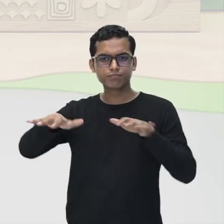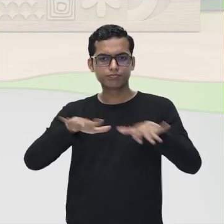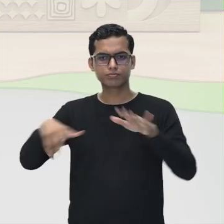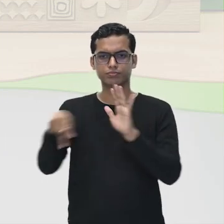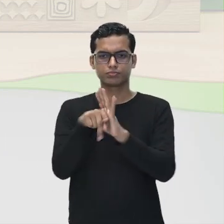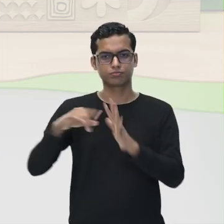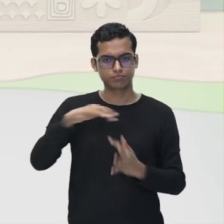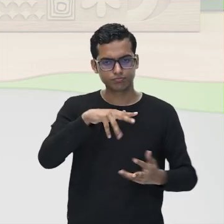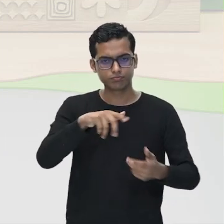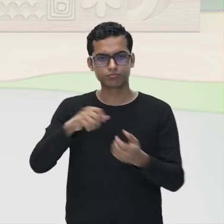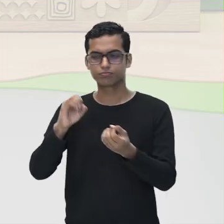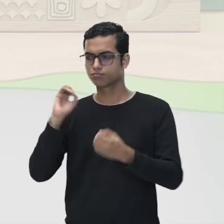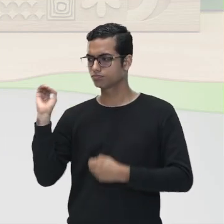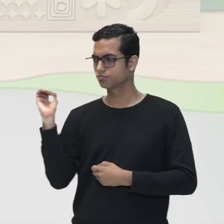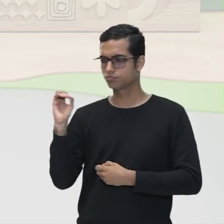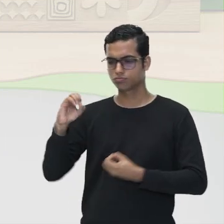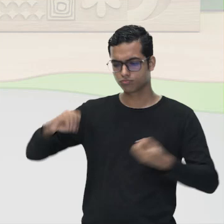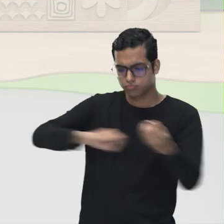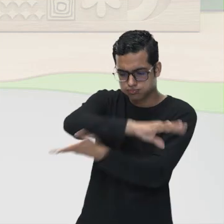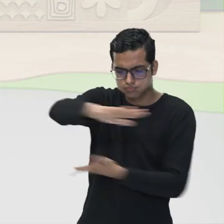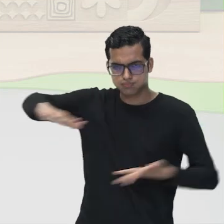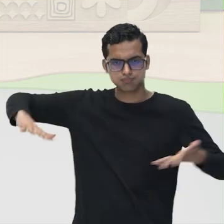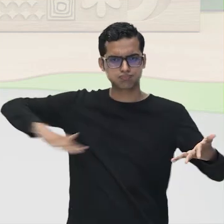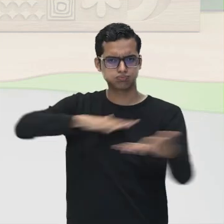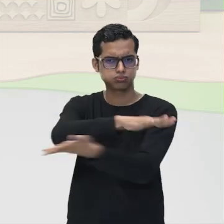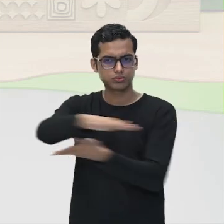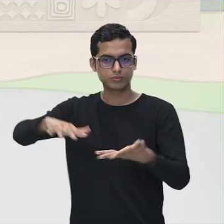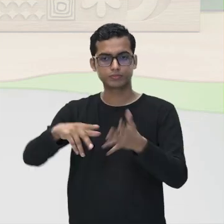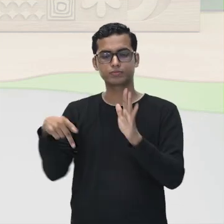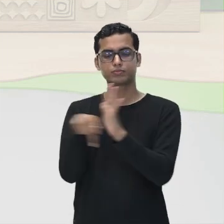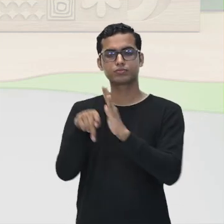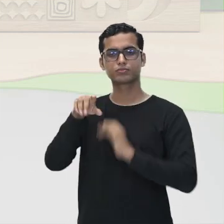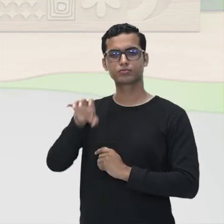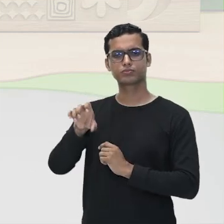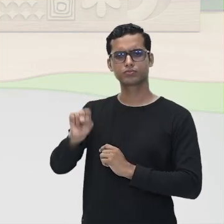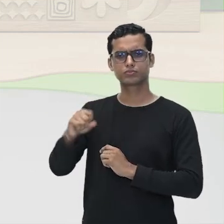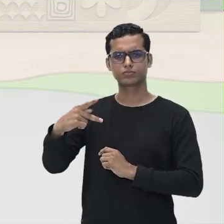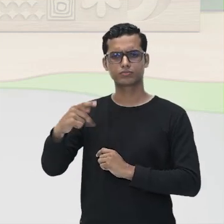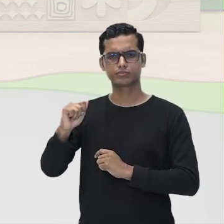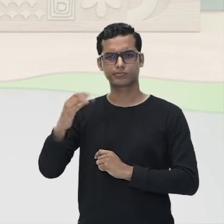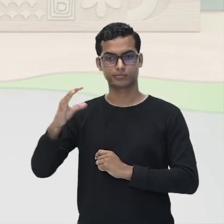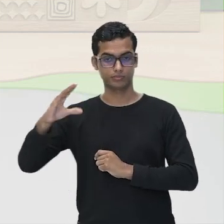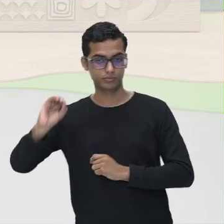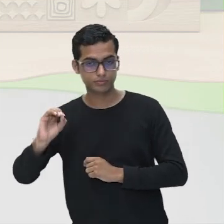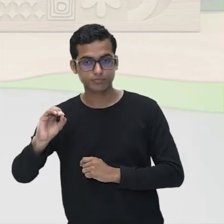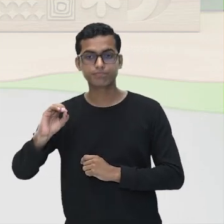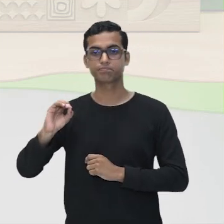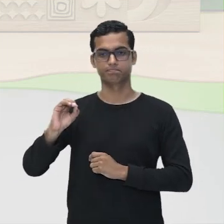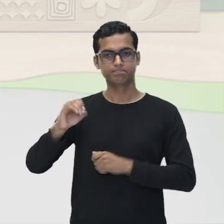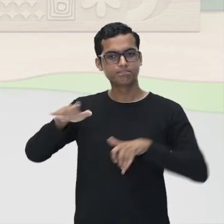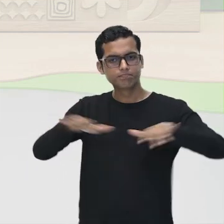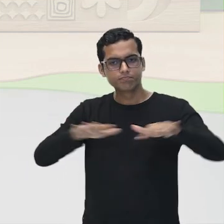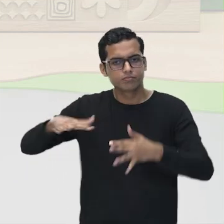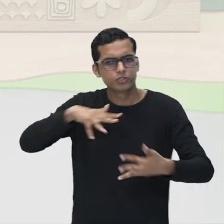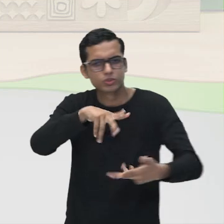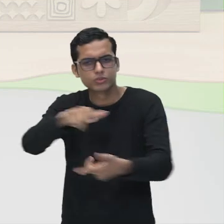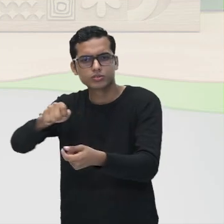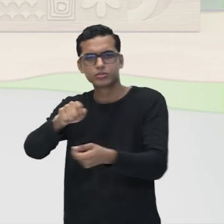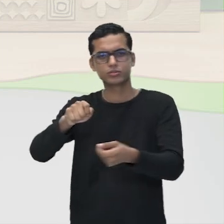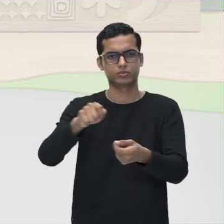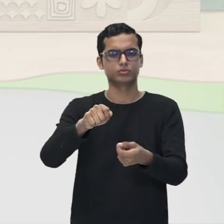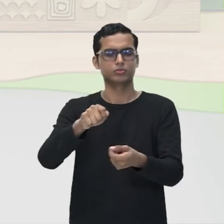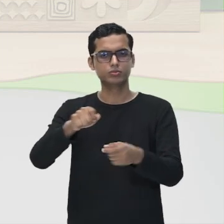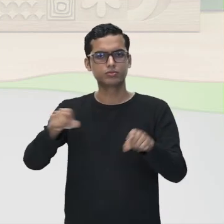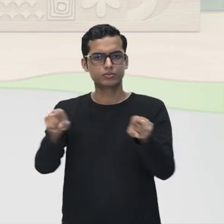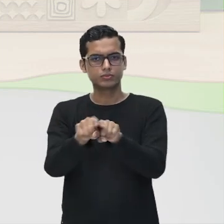espaço, certo? Os movimentos realizados pela Terra acontecem tanto em relação aos